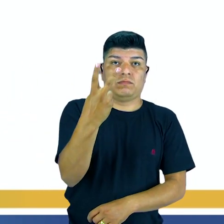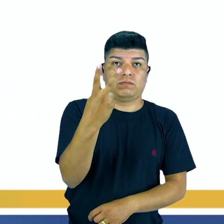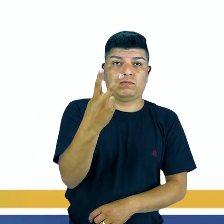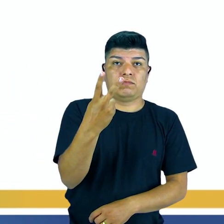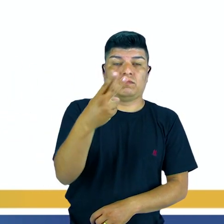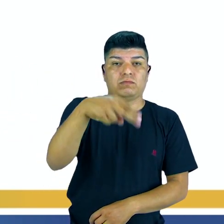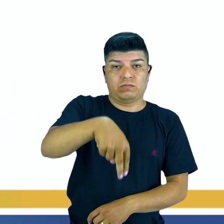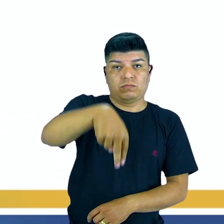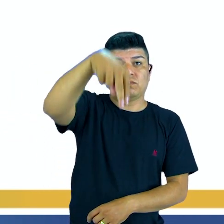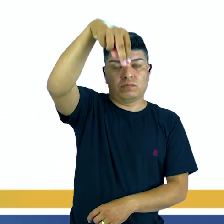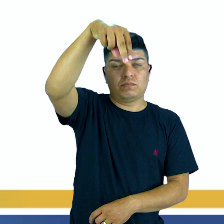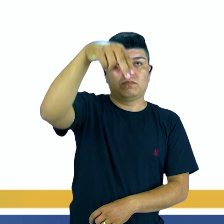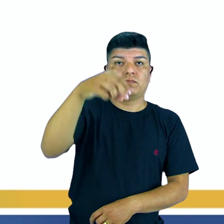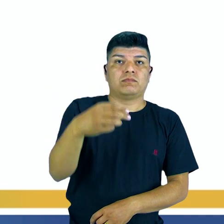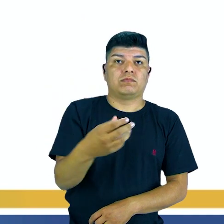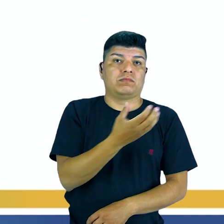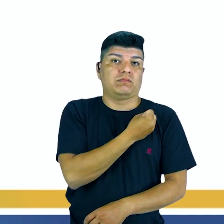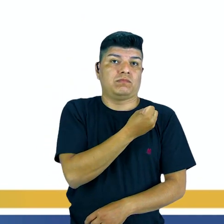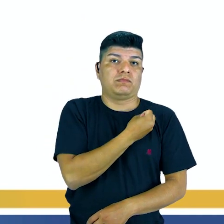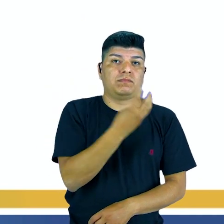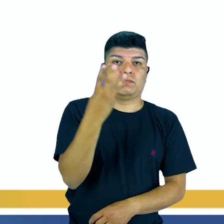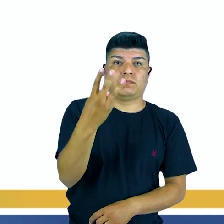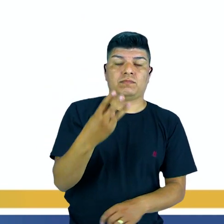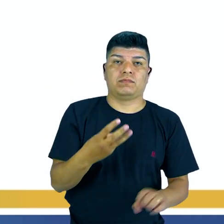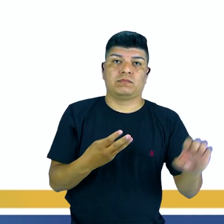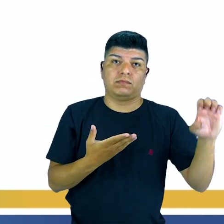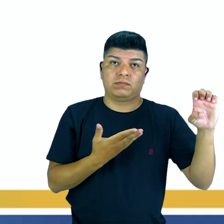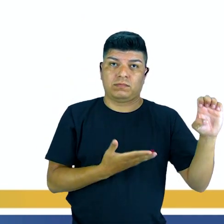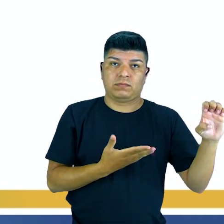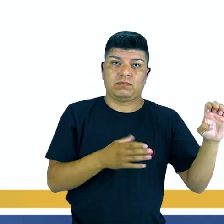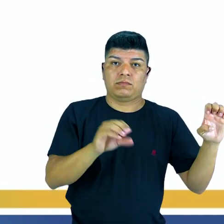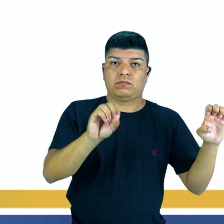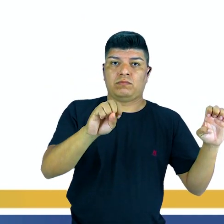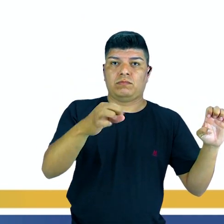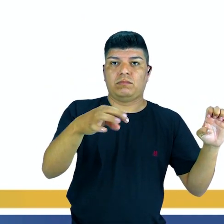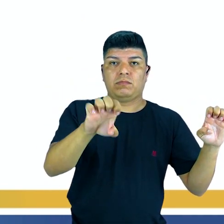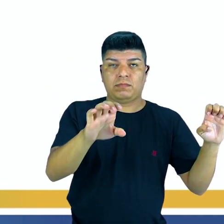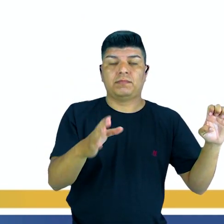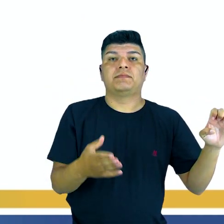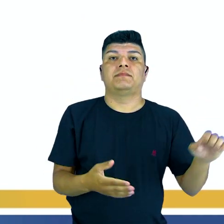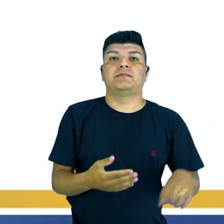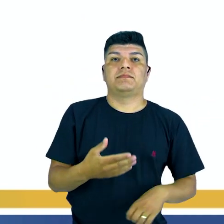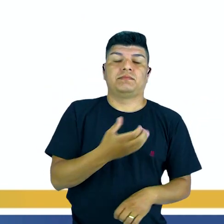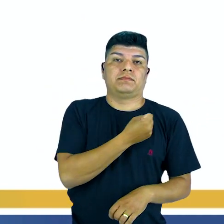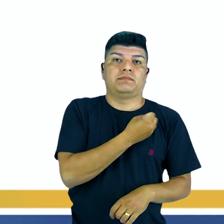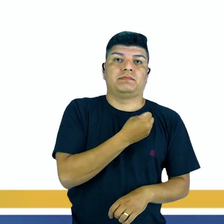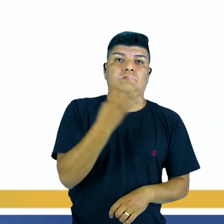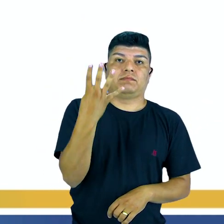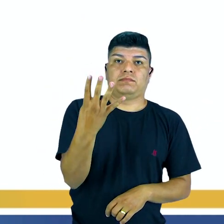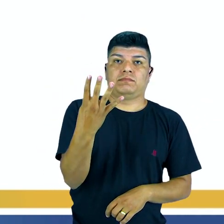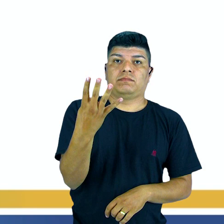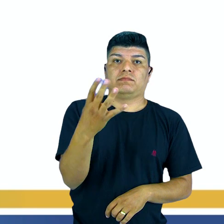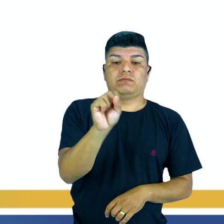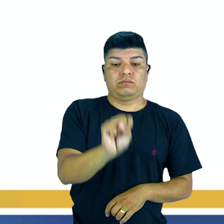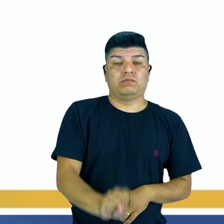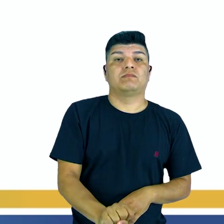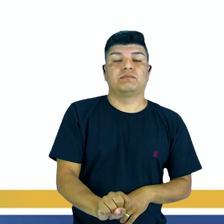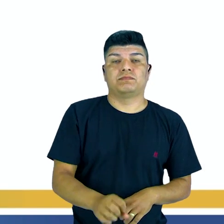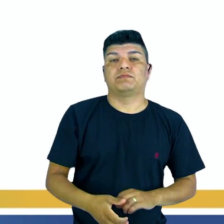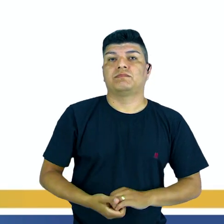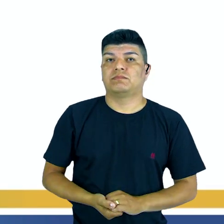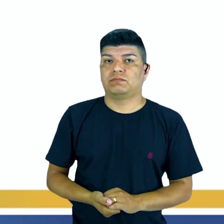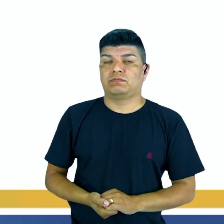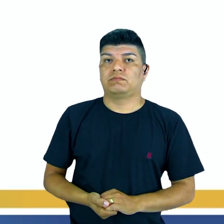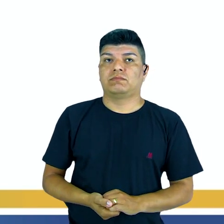o norte. O número 3, à esquerda do rapaz, seria o oeste. E o número 4 atrás do rapaz seria o sul.